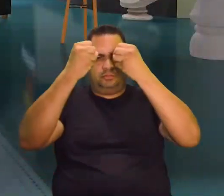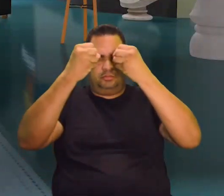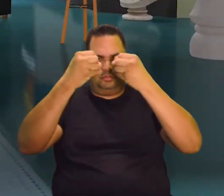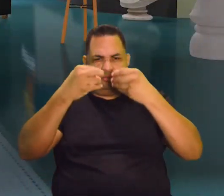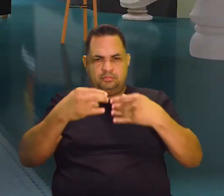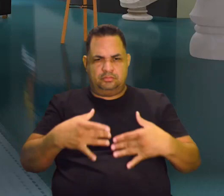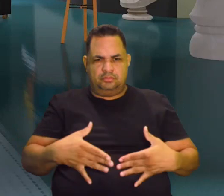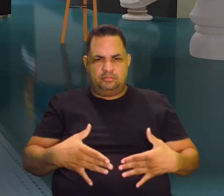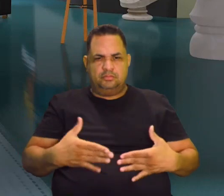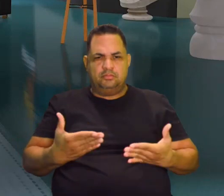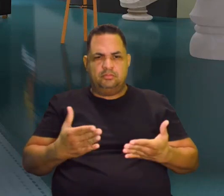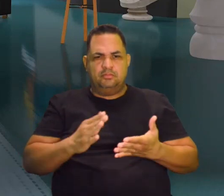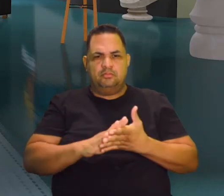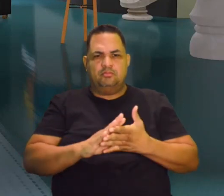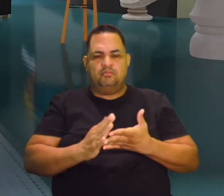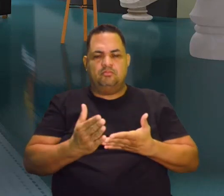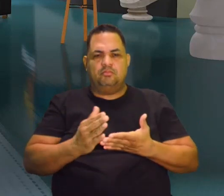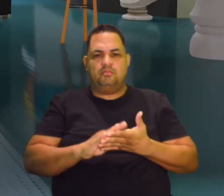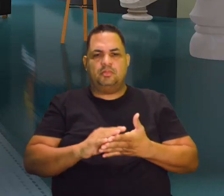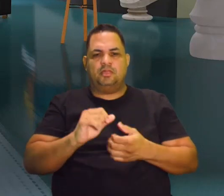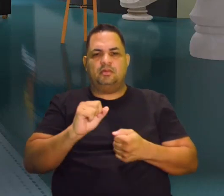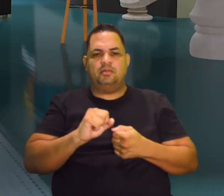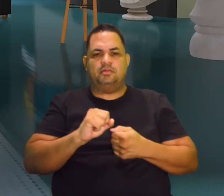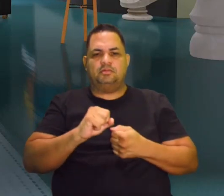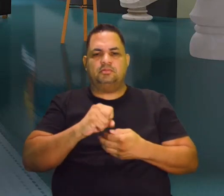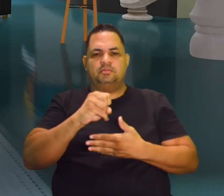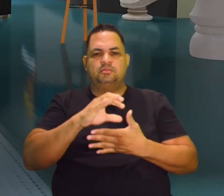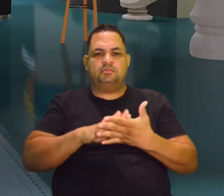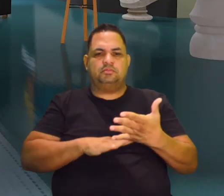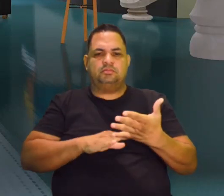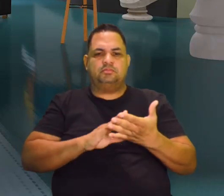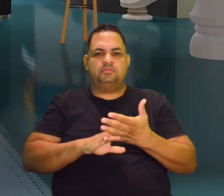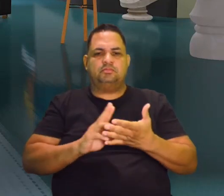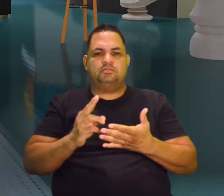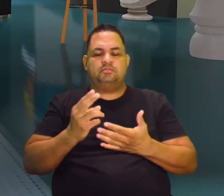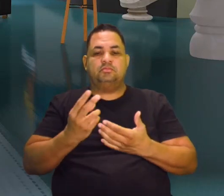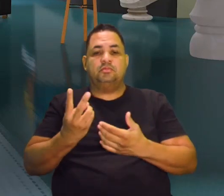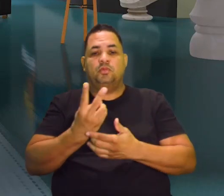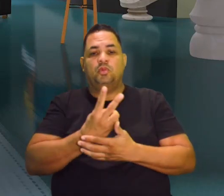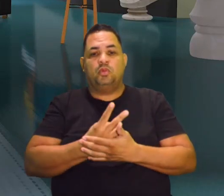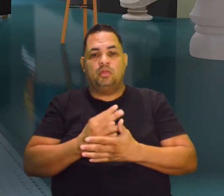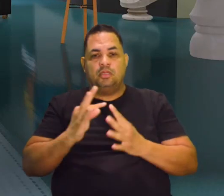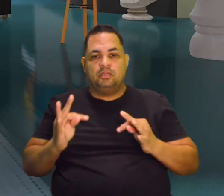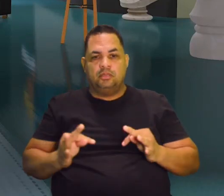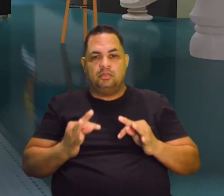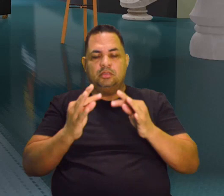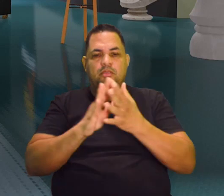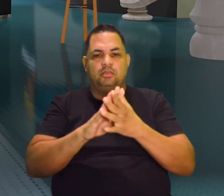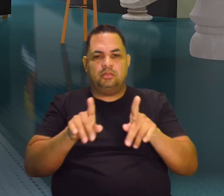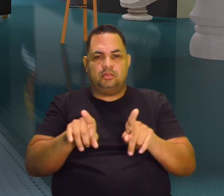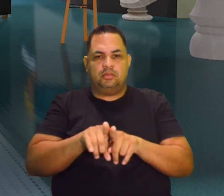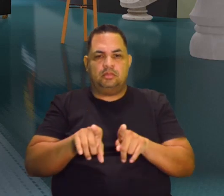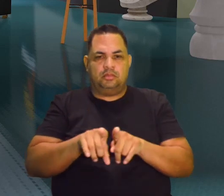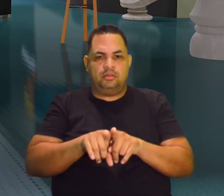relação à resolução dessas atividades. Nós temos que buscar técnicas também. Sabemos que